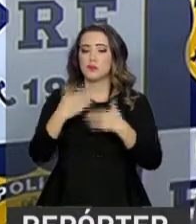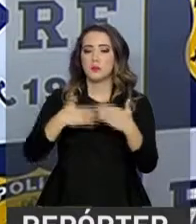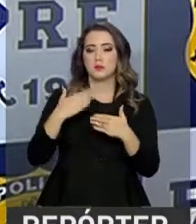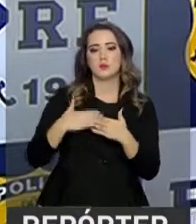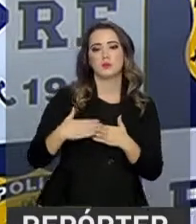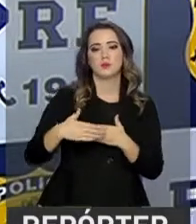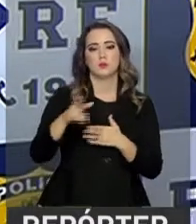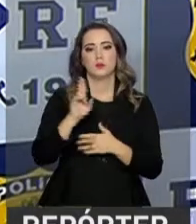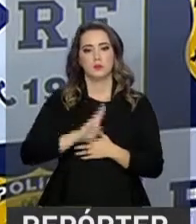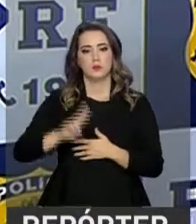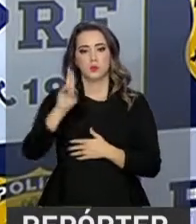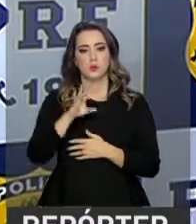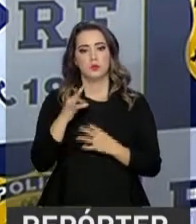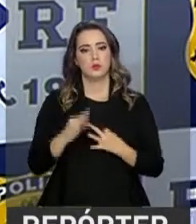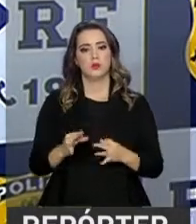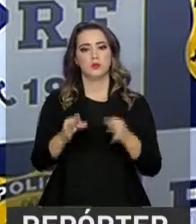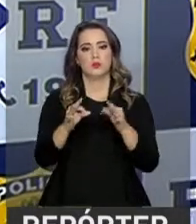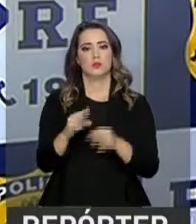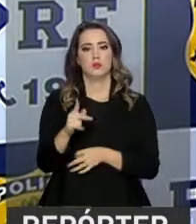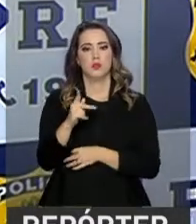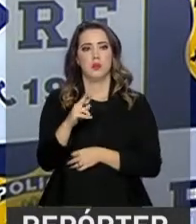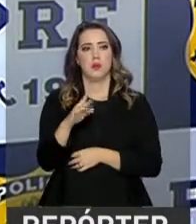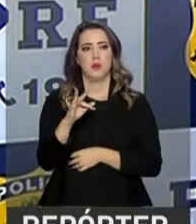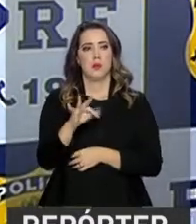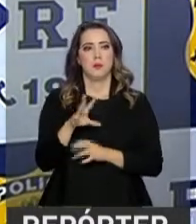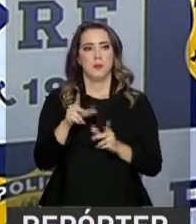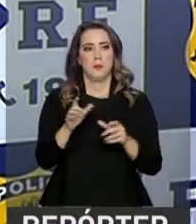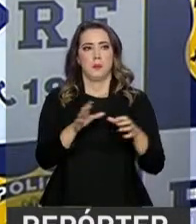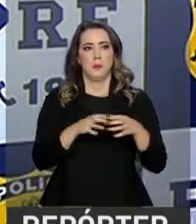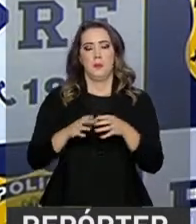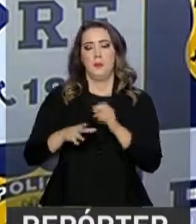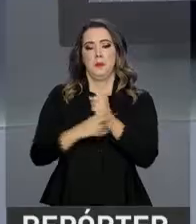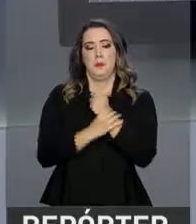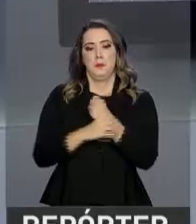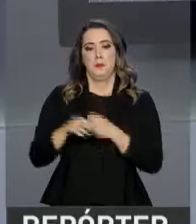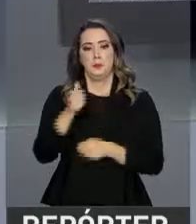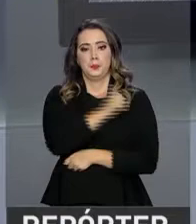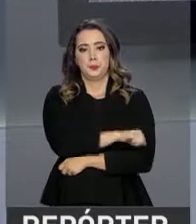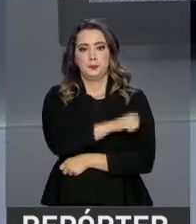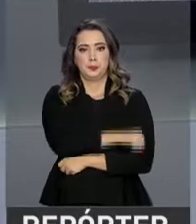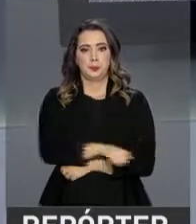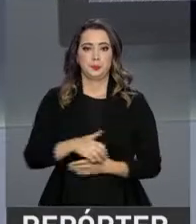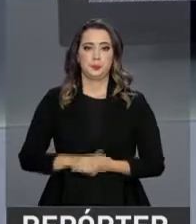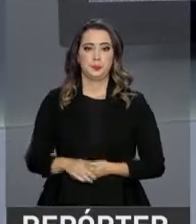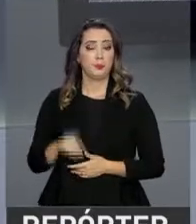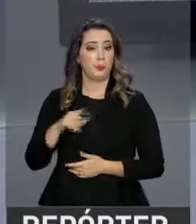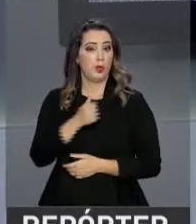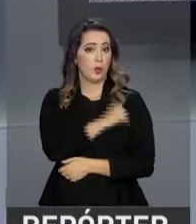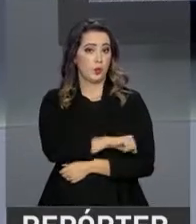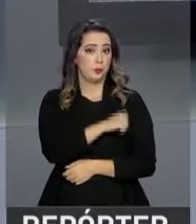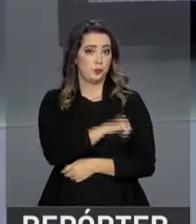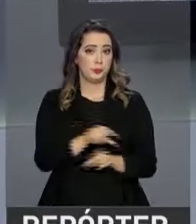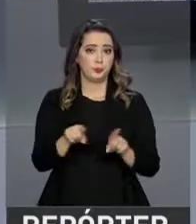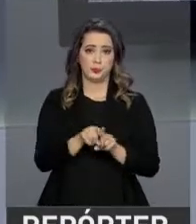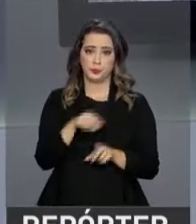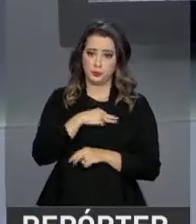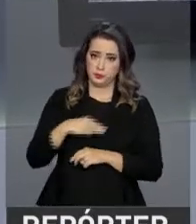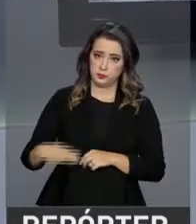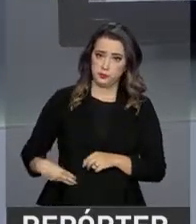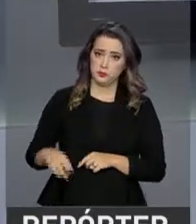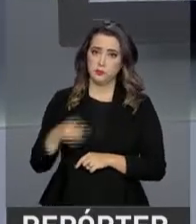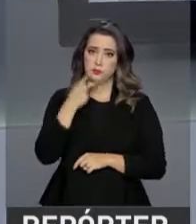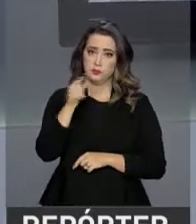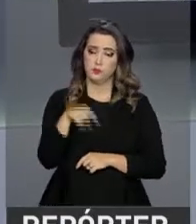ferramenta tecnológica traz a prf toda a segurança do rio de janeiro no brasil e ainda no rio de janeiro o ministro raul julgman